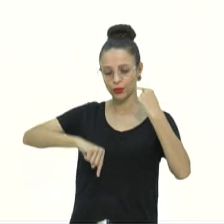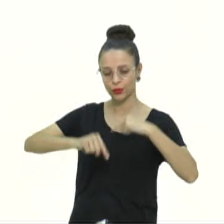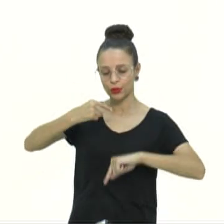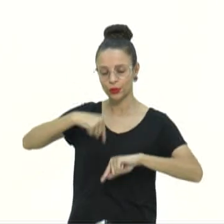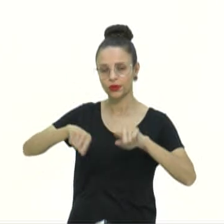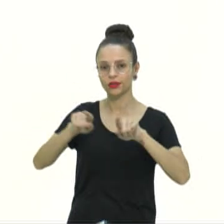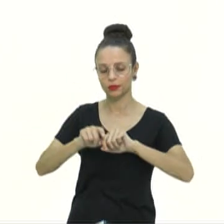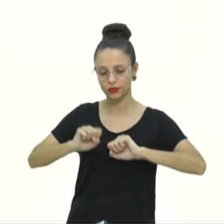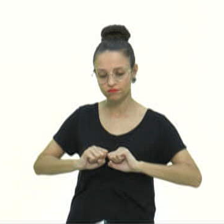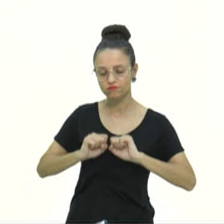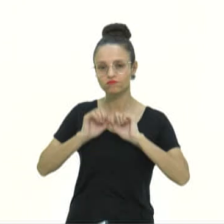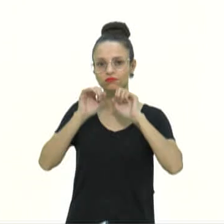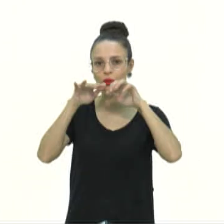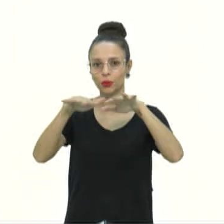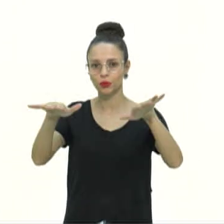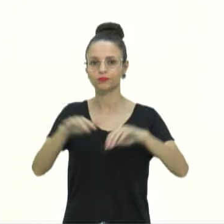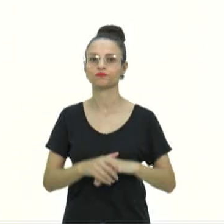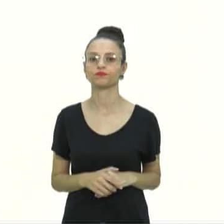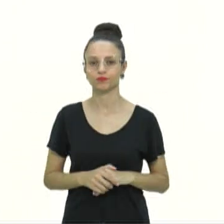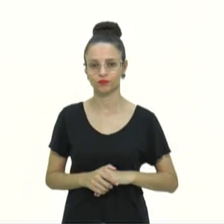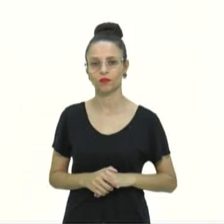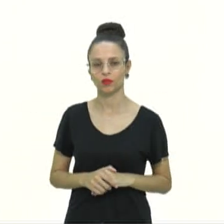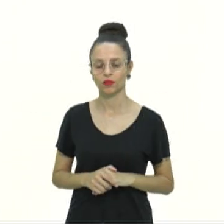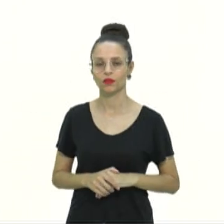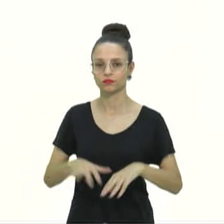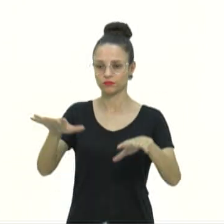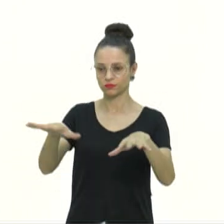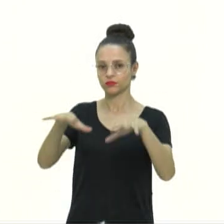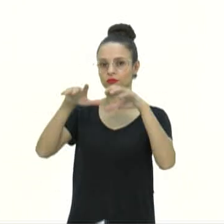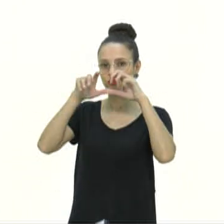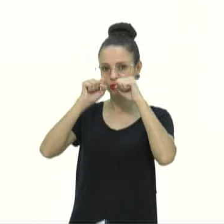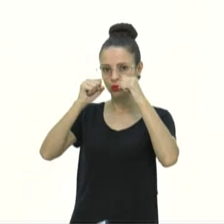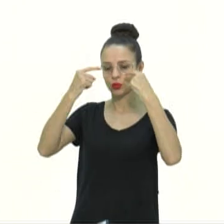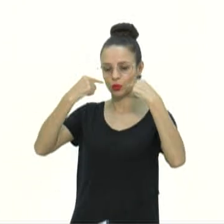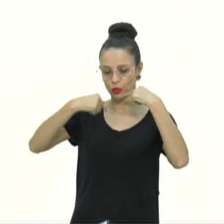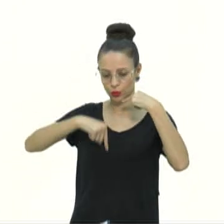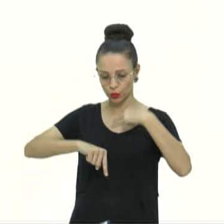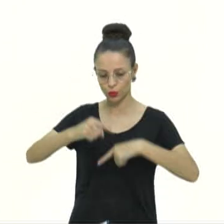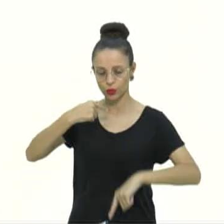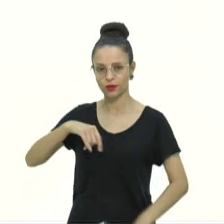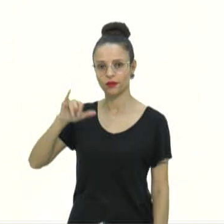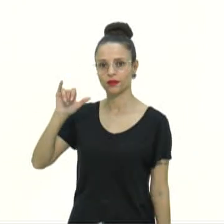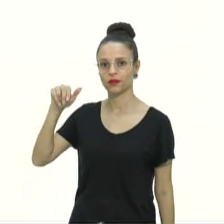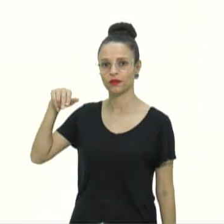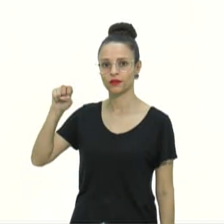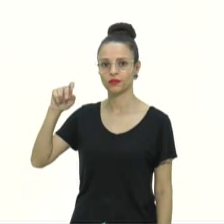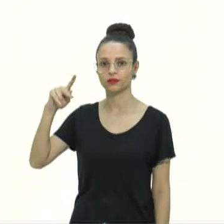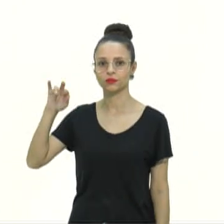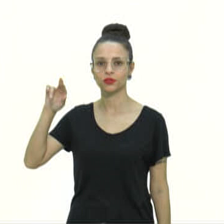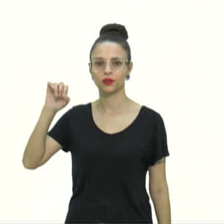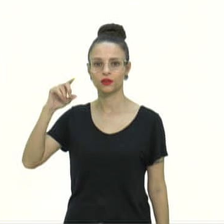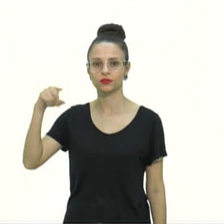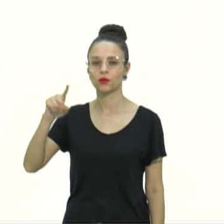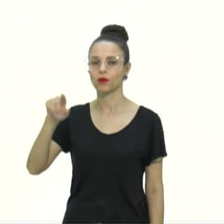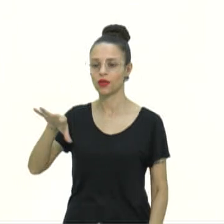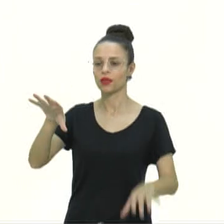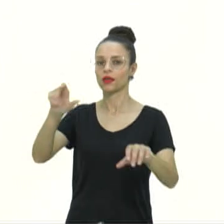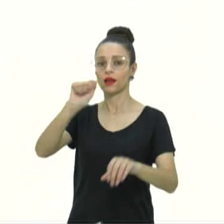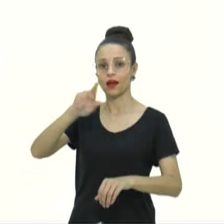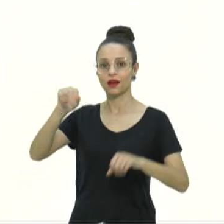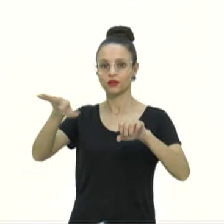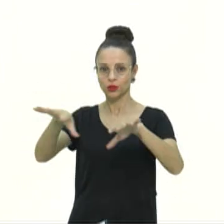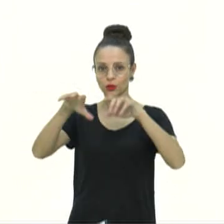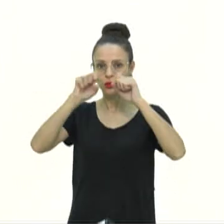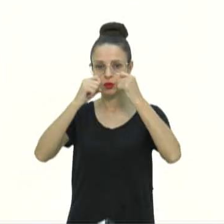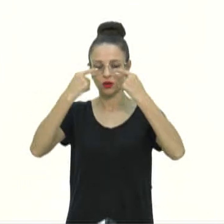como sendo o quê? Ambos são ato físico, né? Então a inspiração é o ato físico de inserir o ar nos pulmões e a expiração é o